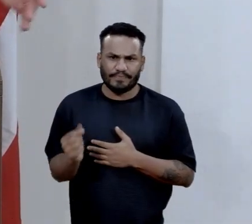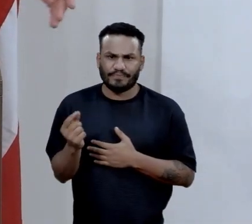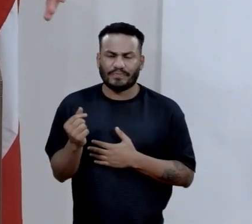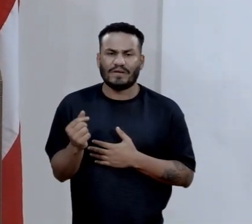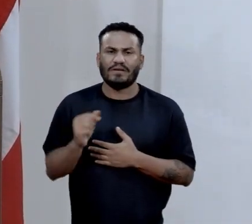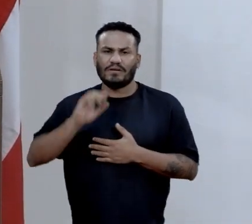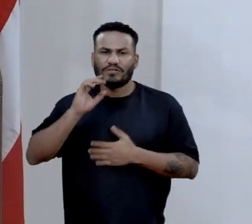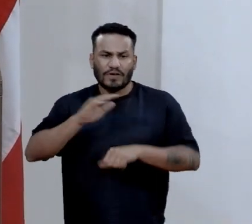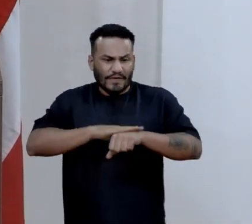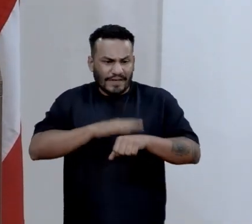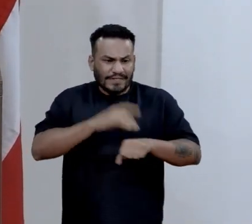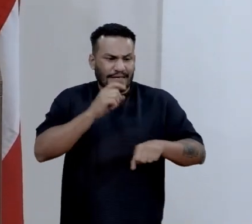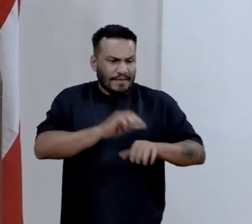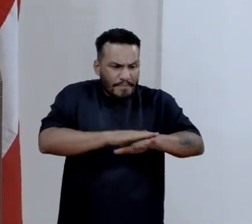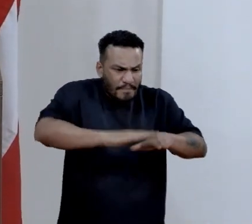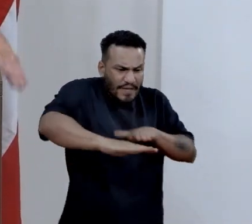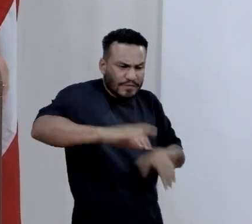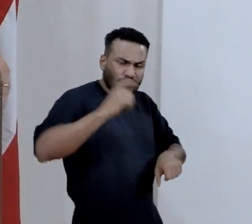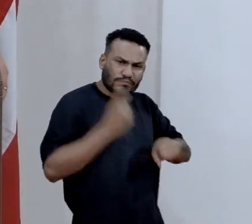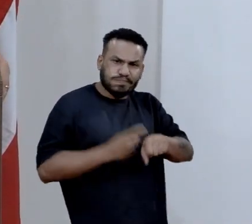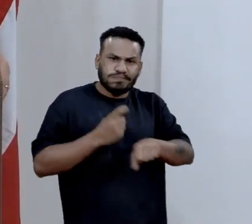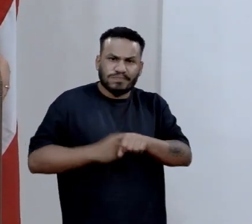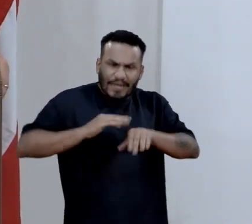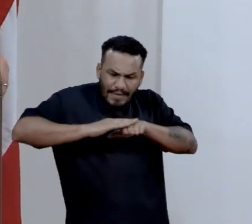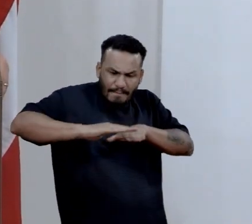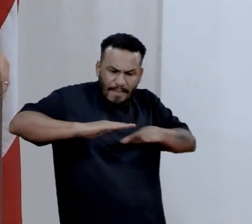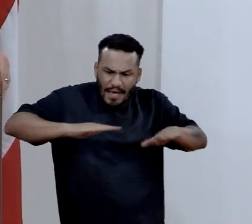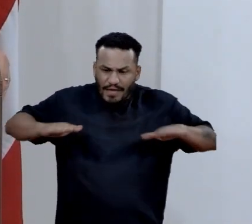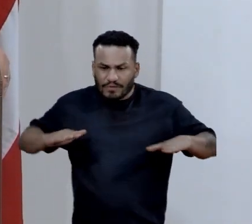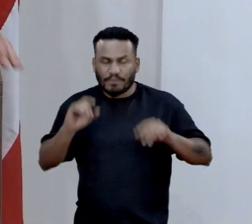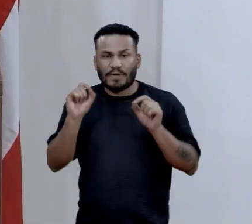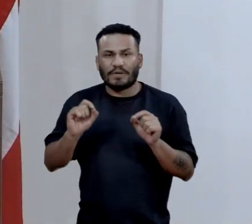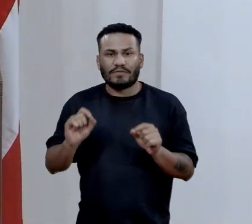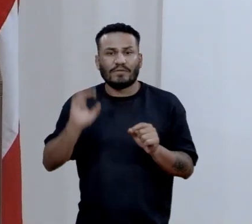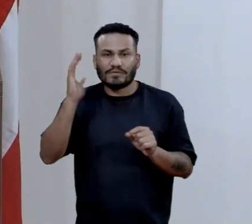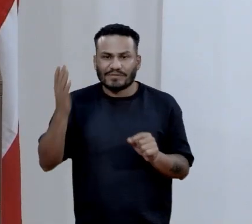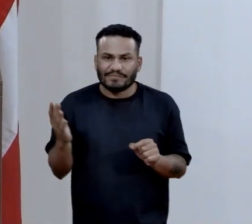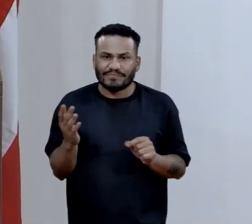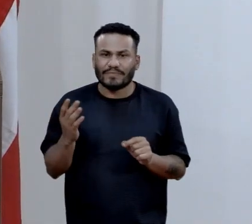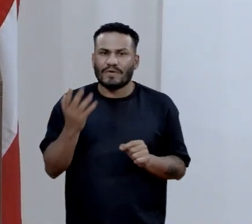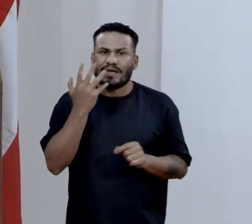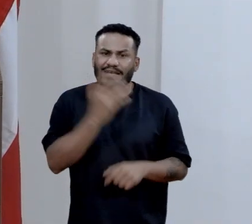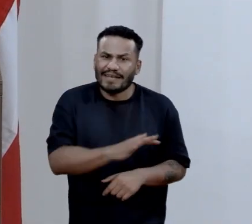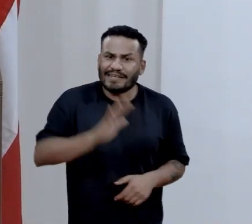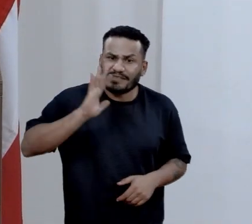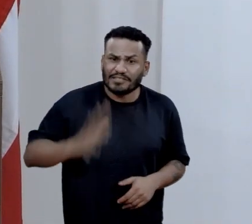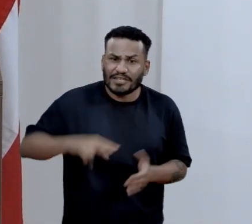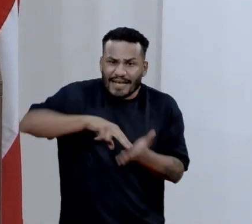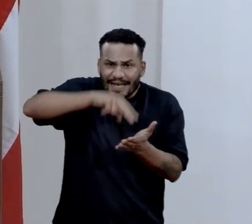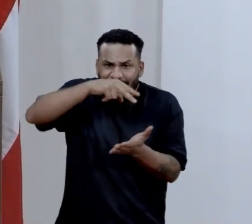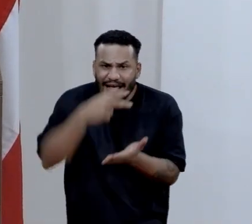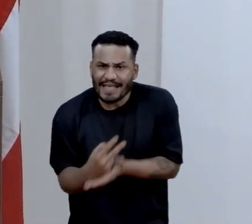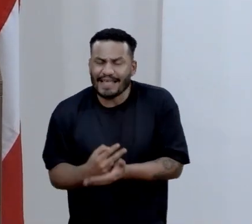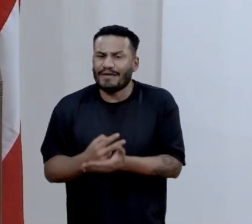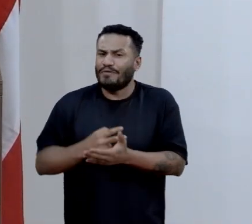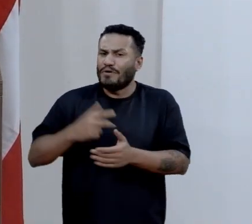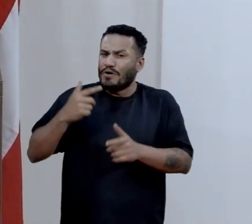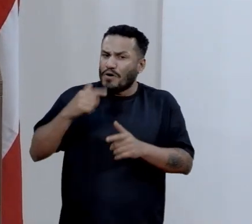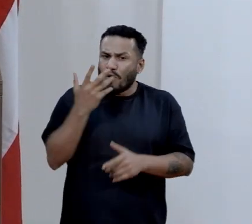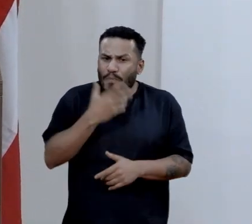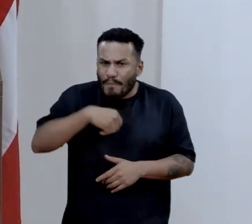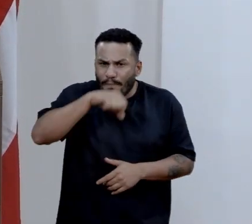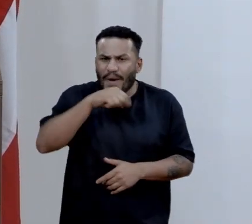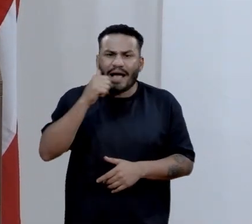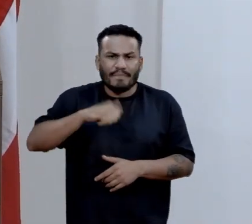ia fazer só um piso bruto, colocar o alinhamento, o piso, para que não aconteça. Uma criança já caiu, se machucou, os pais foram